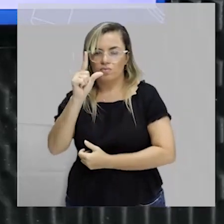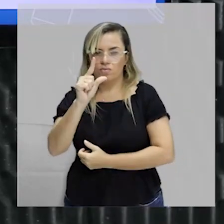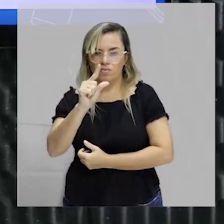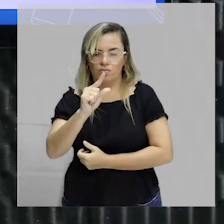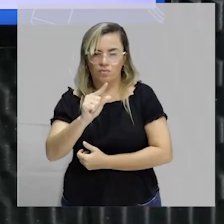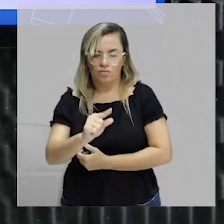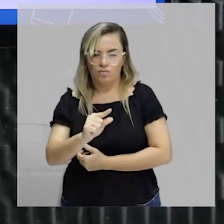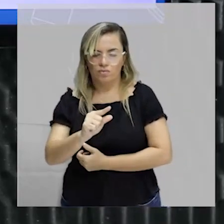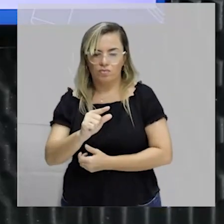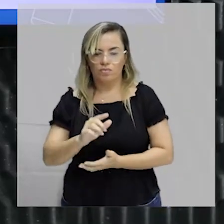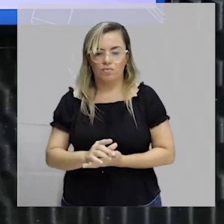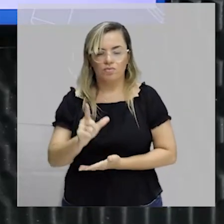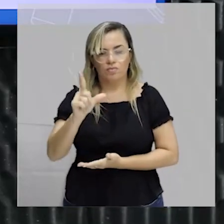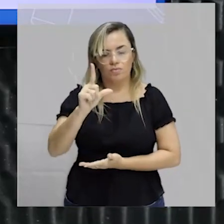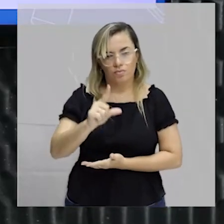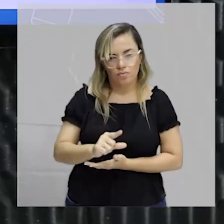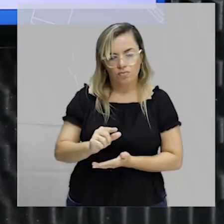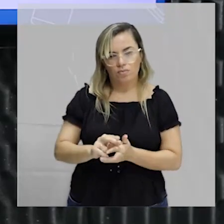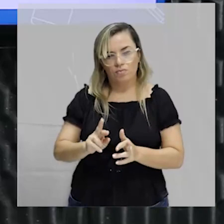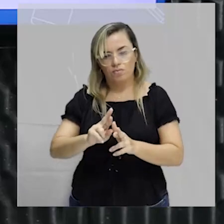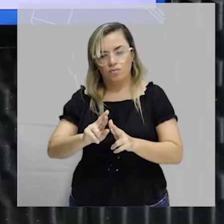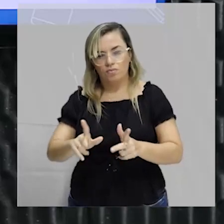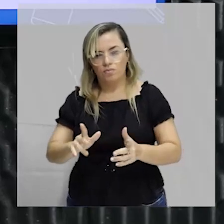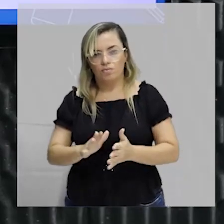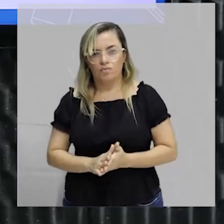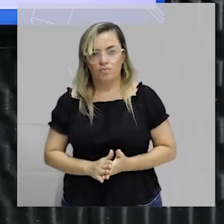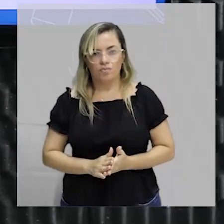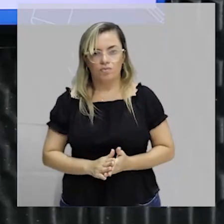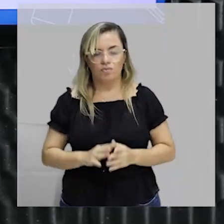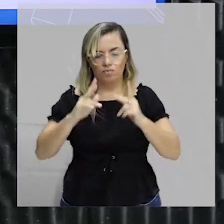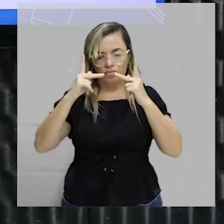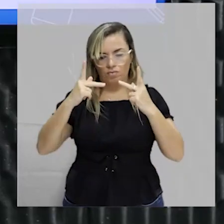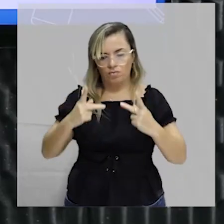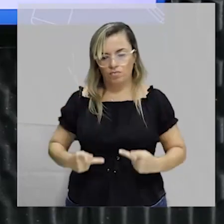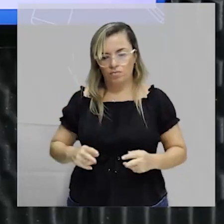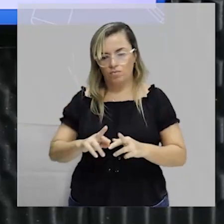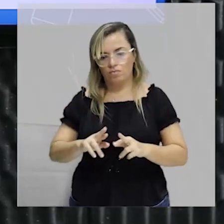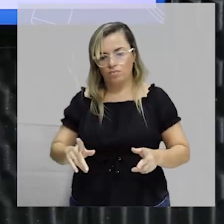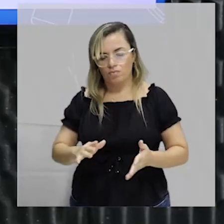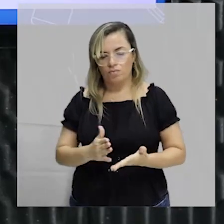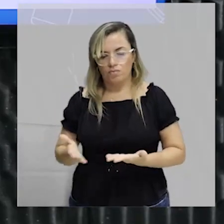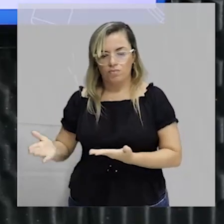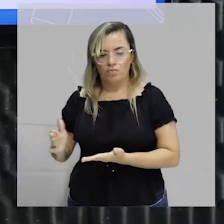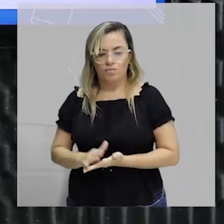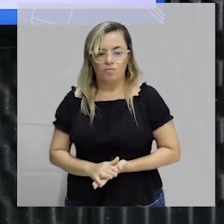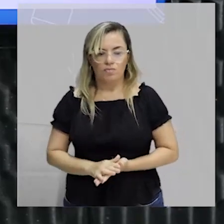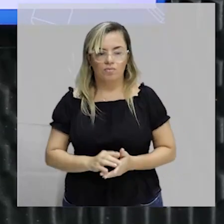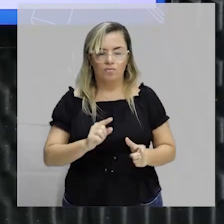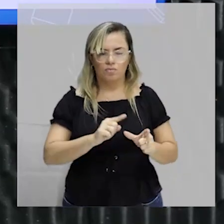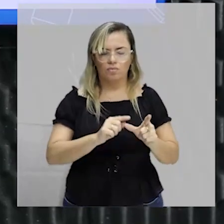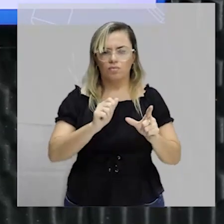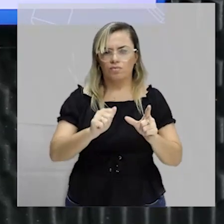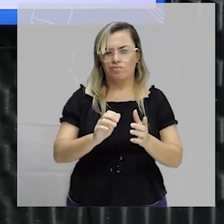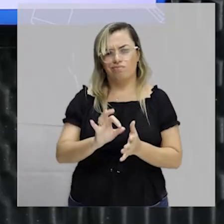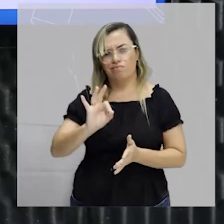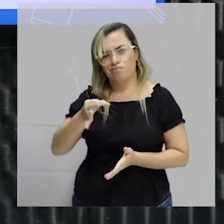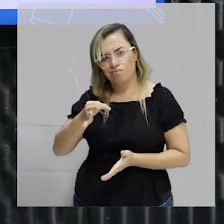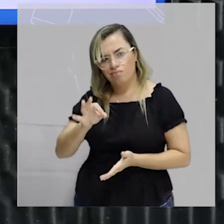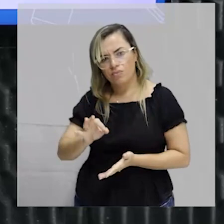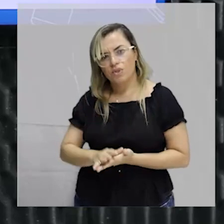e feito com que poucas diferenças ocorressem entre seres humanos? Não, pessoal, as mutações elas continuam